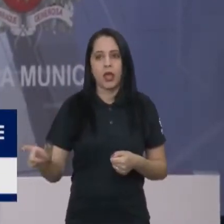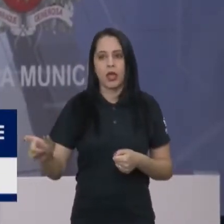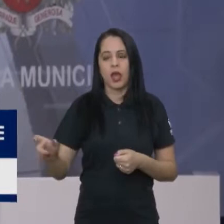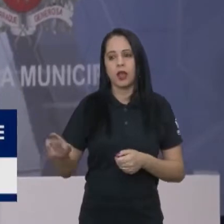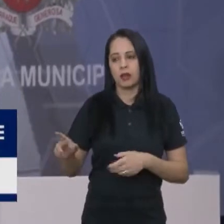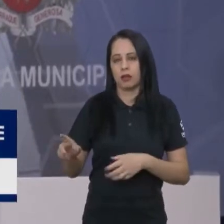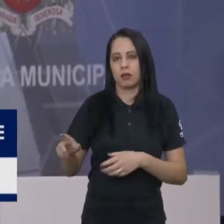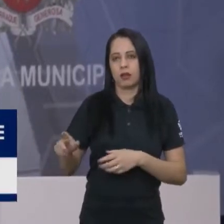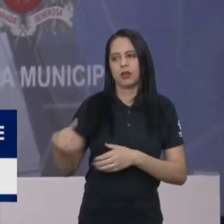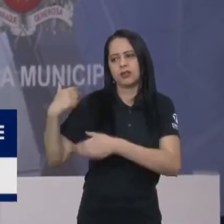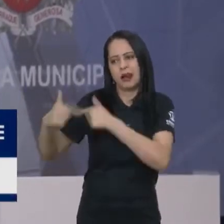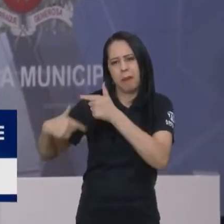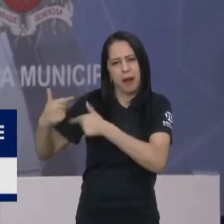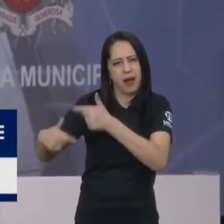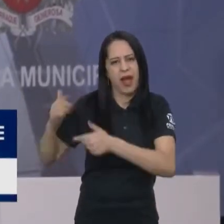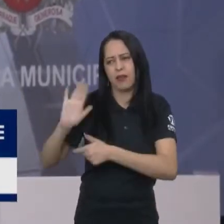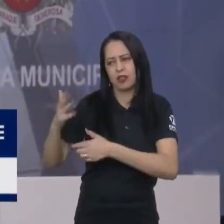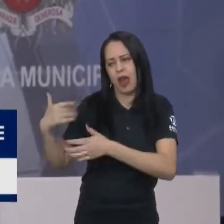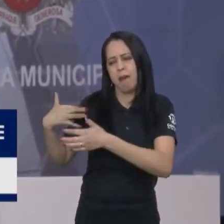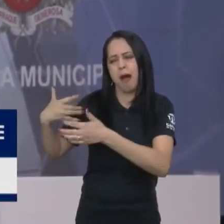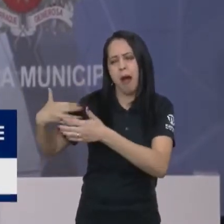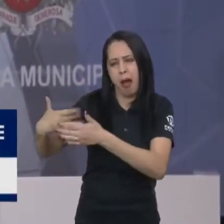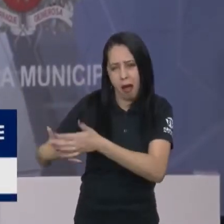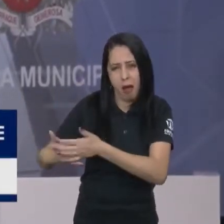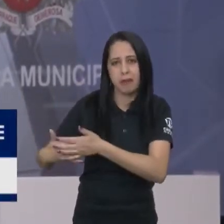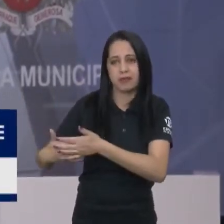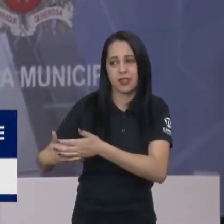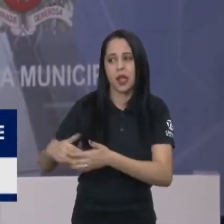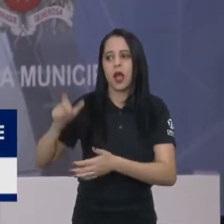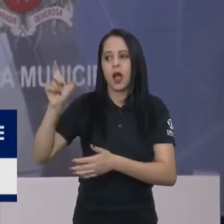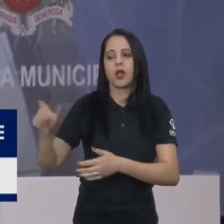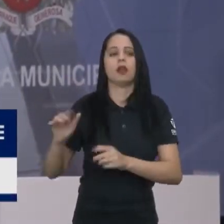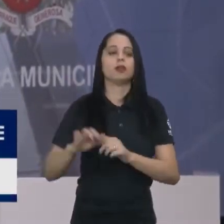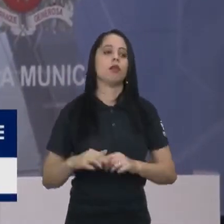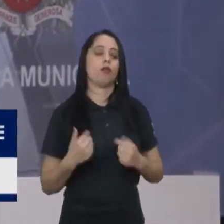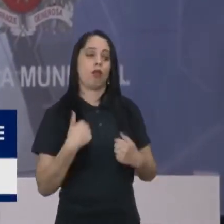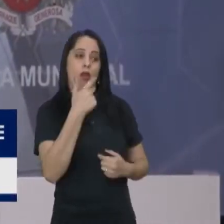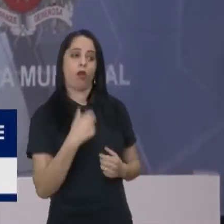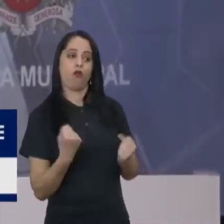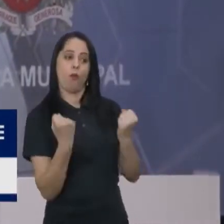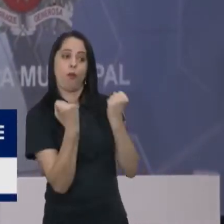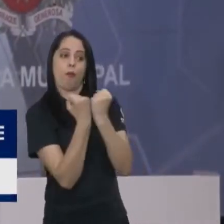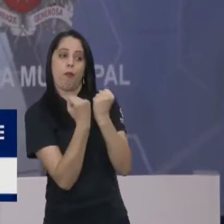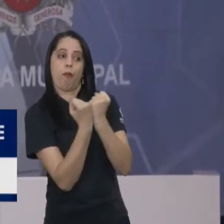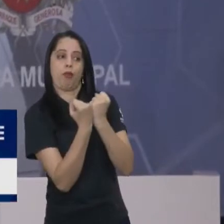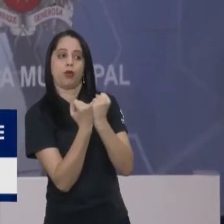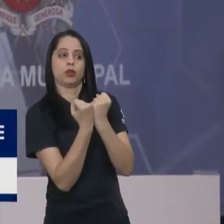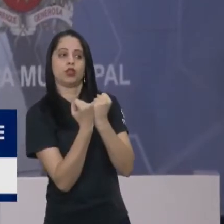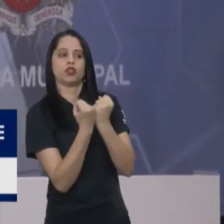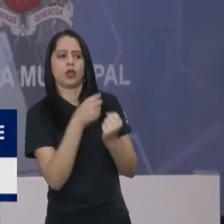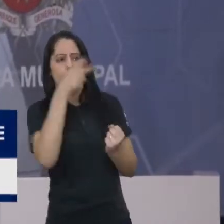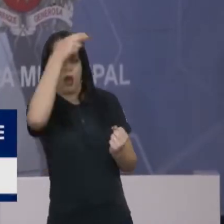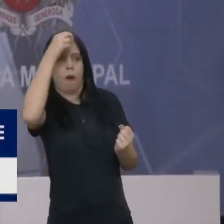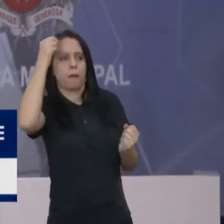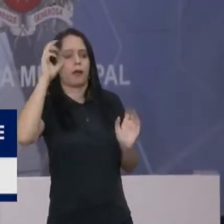gostou, e ele falou, não, eu estou aqui para proteger, eu estou aqui, como deve ser a função do procurador, eu estou aqui para proteger